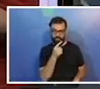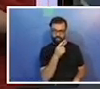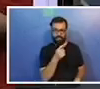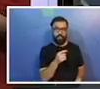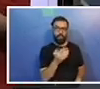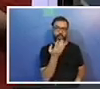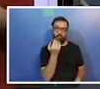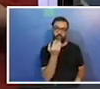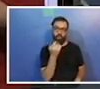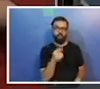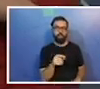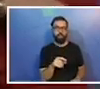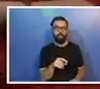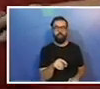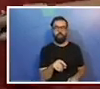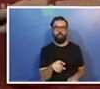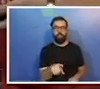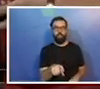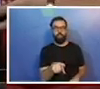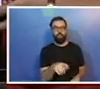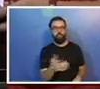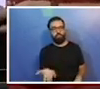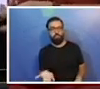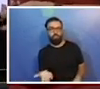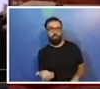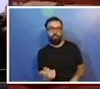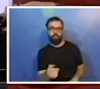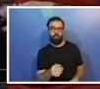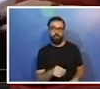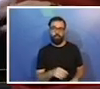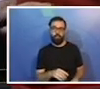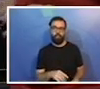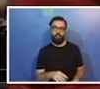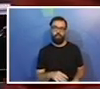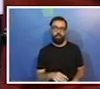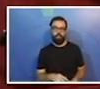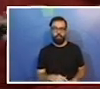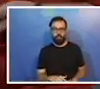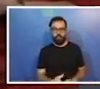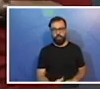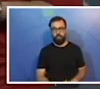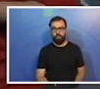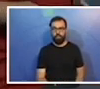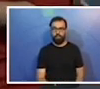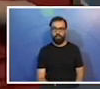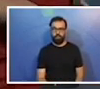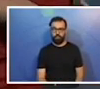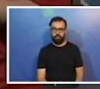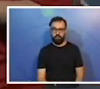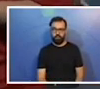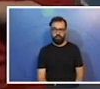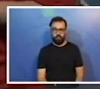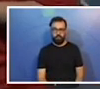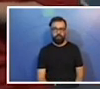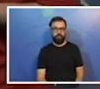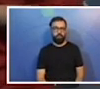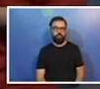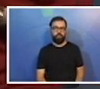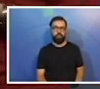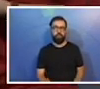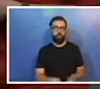de comilesma. E que, como o próprio nome diz, se alimenta de lesmas,